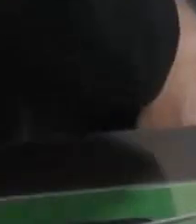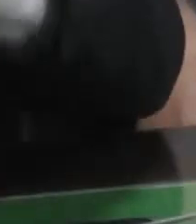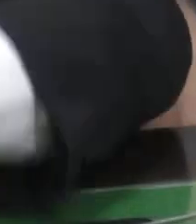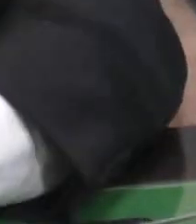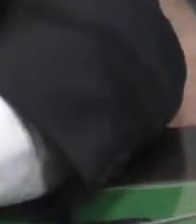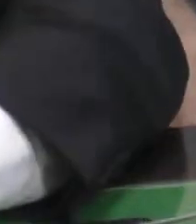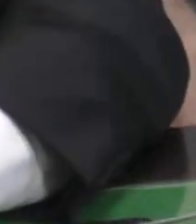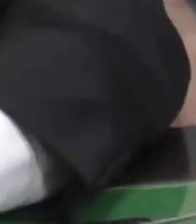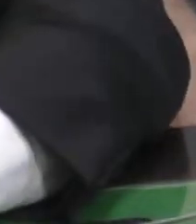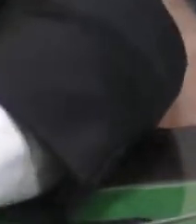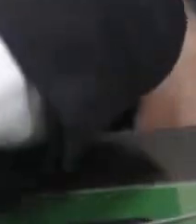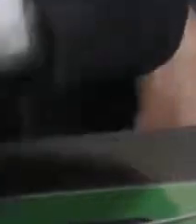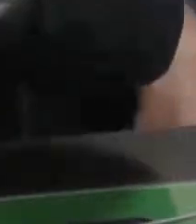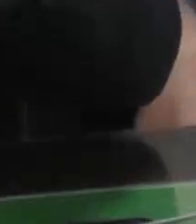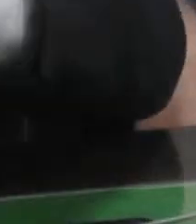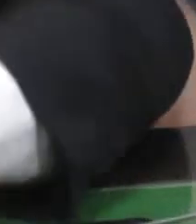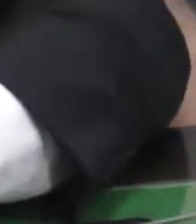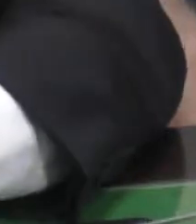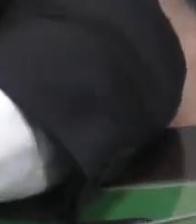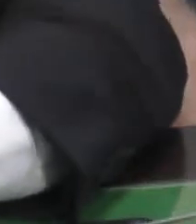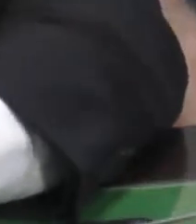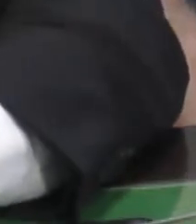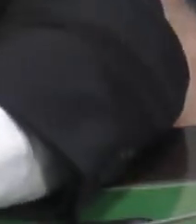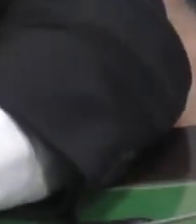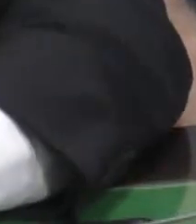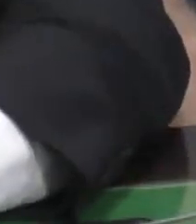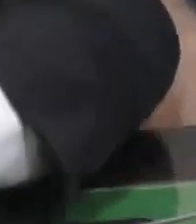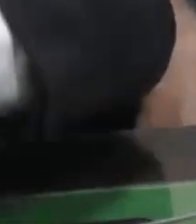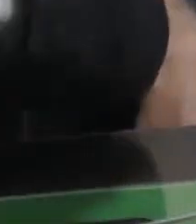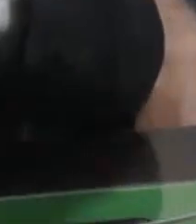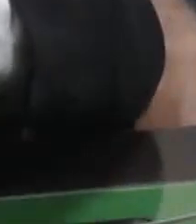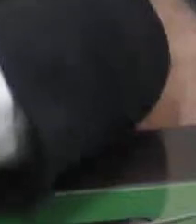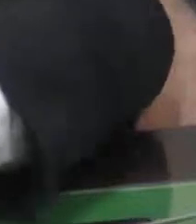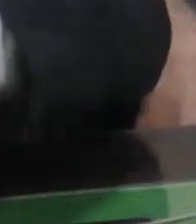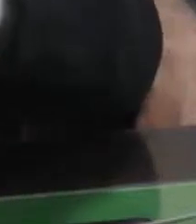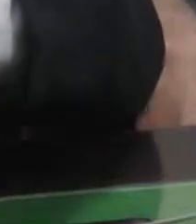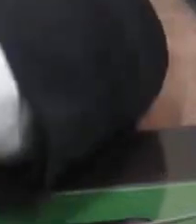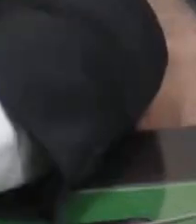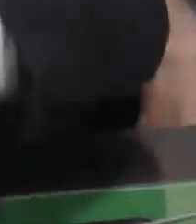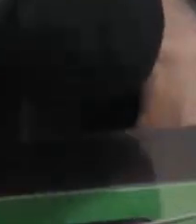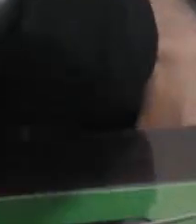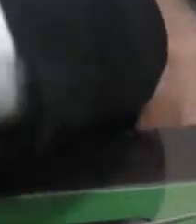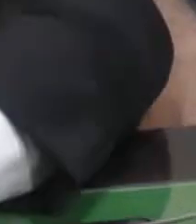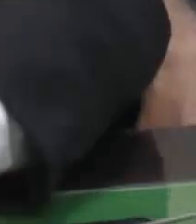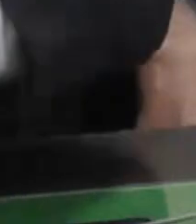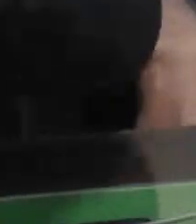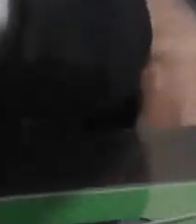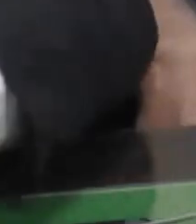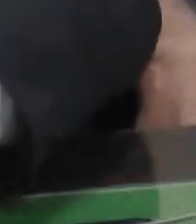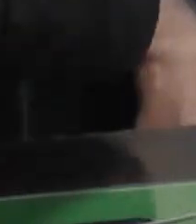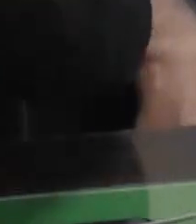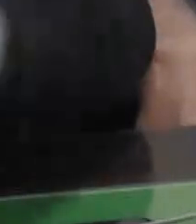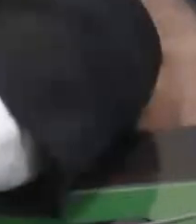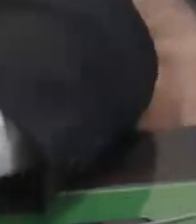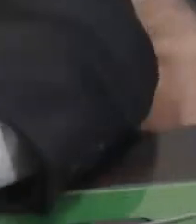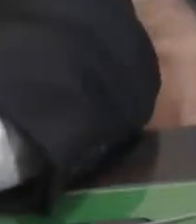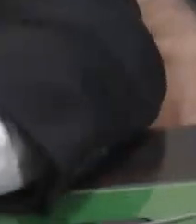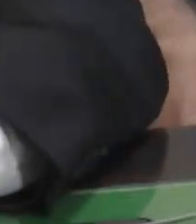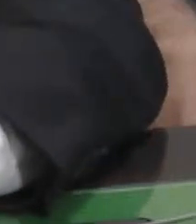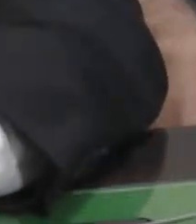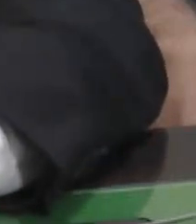chefe do Executivo, de um caso gravíssimo como esse, é o caso de instauração imediata do processo de